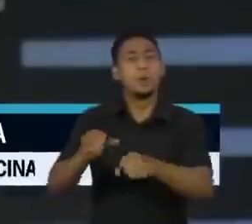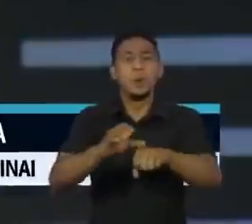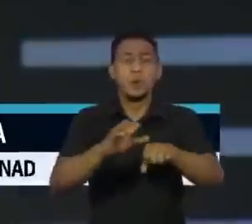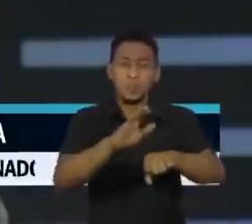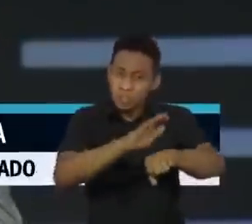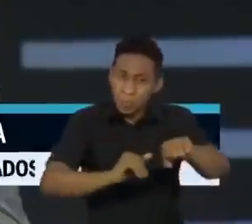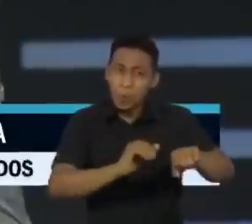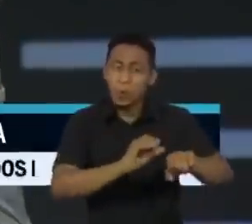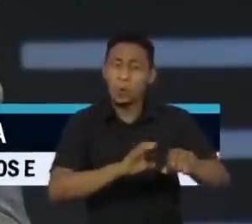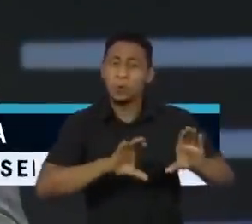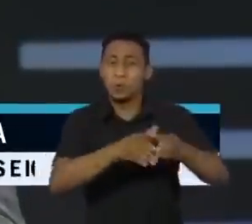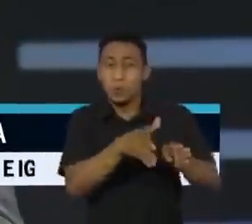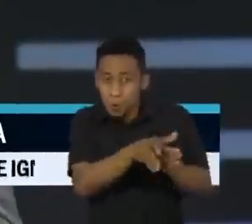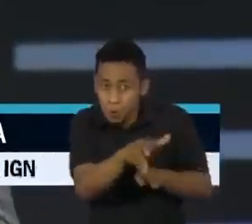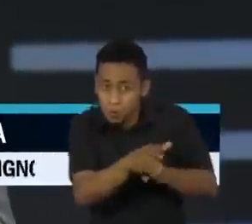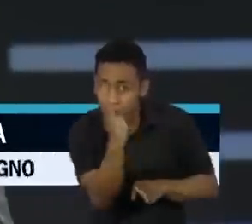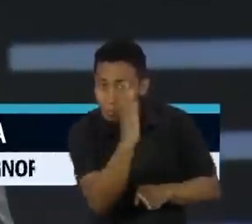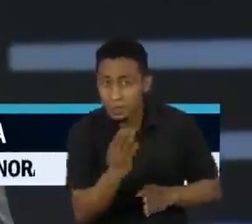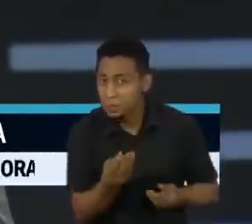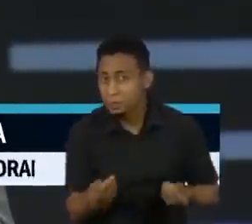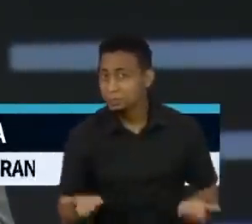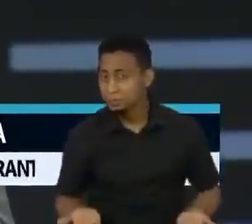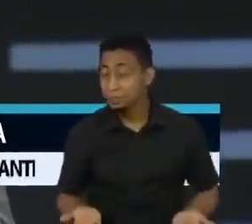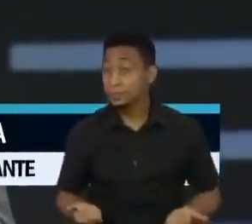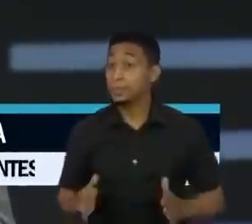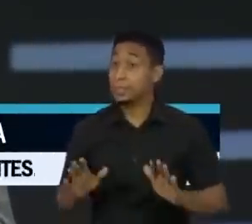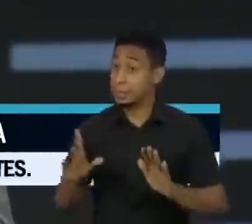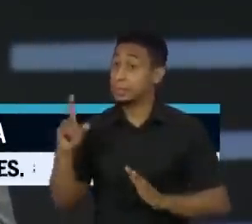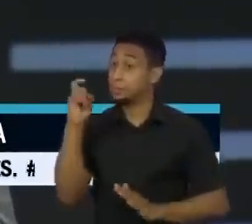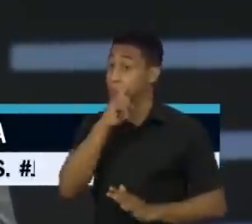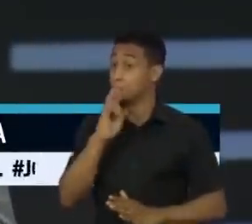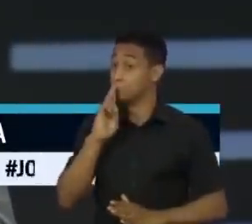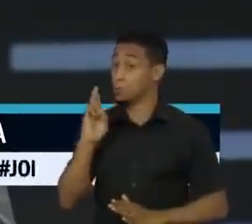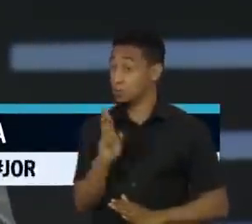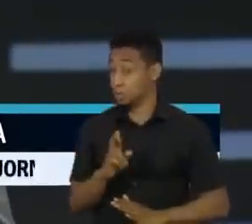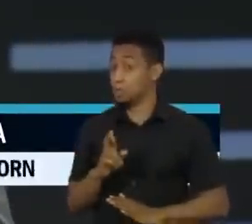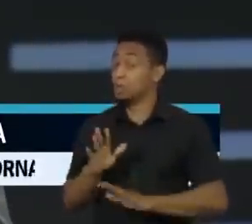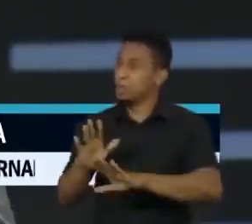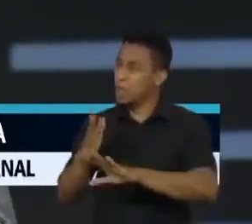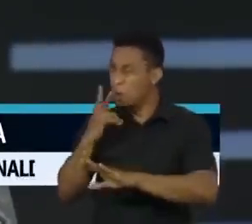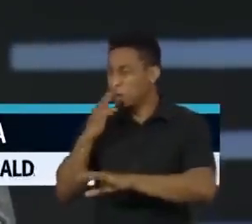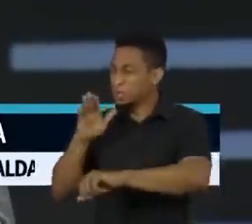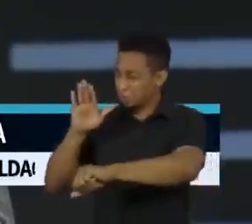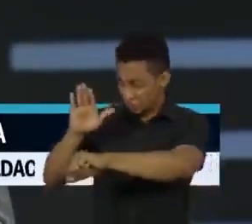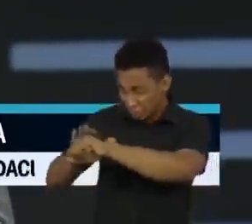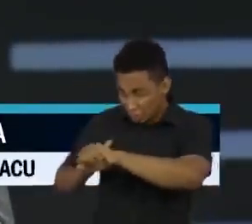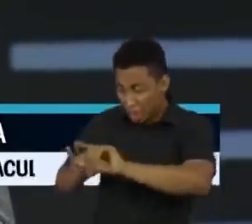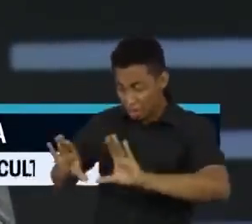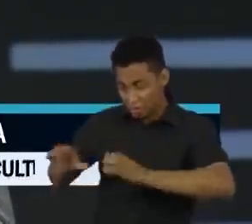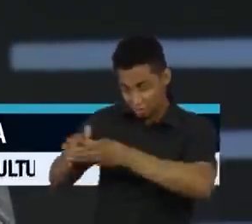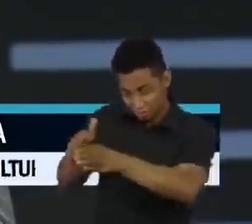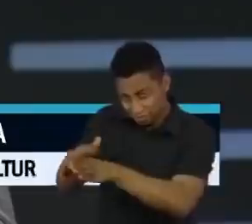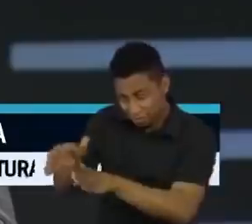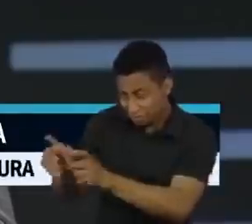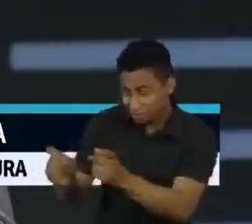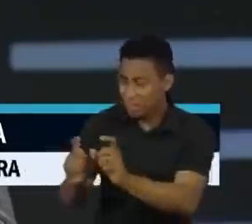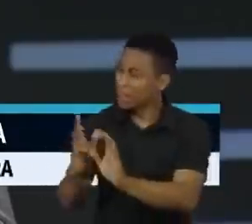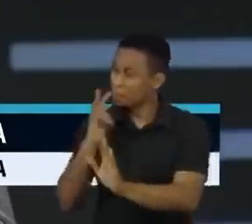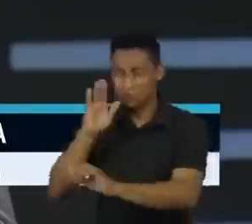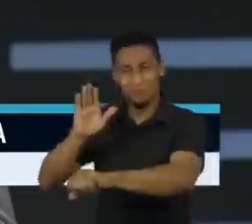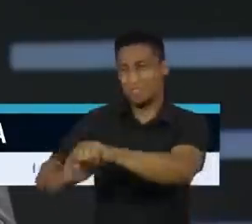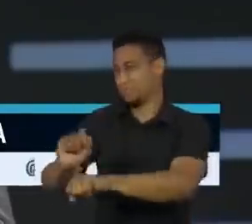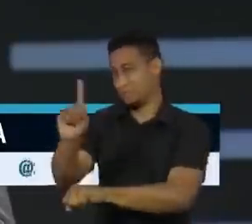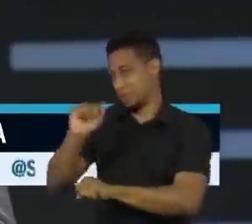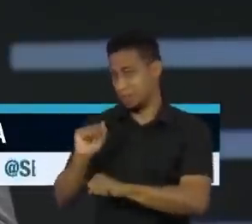É muito difícil responder. Primeiro, o Conselho pode nem ser convocado, né? O que ele falou pela manhã, já no final